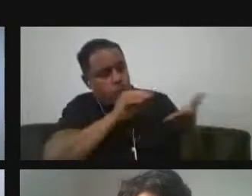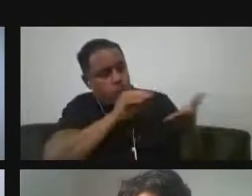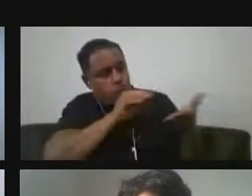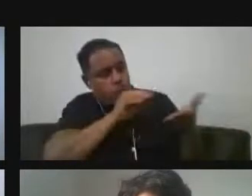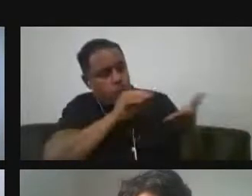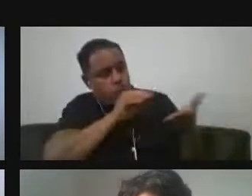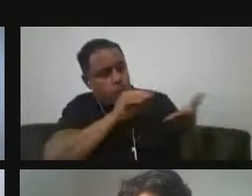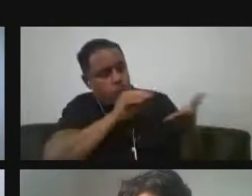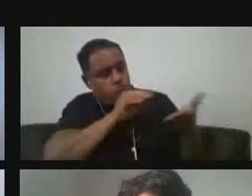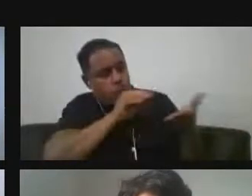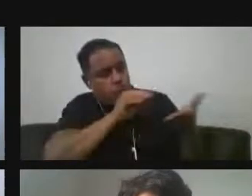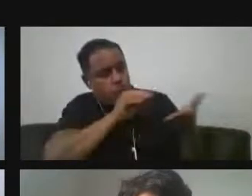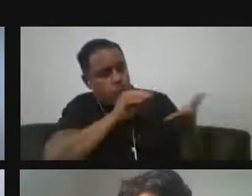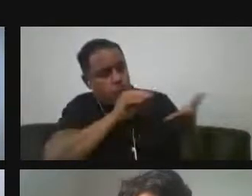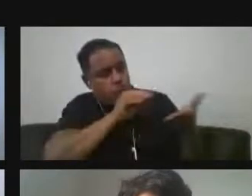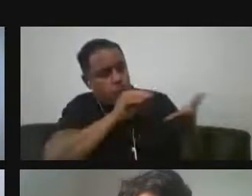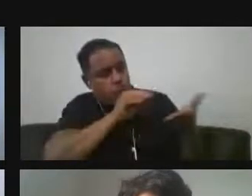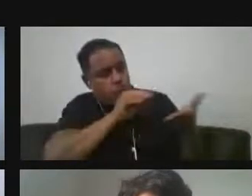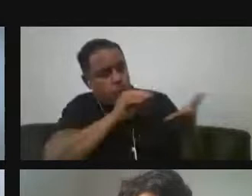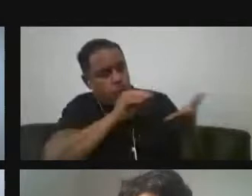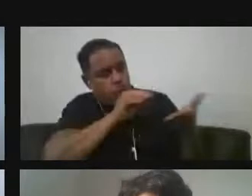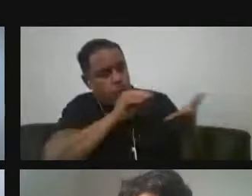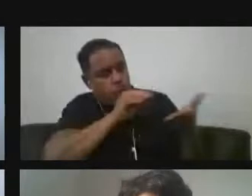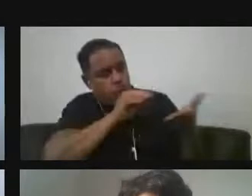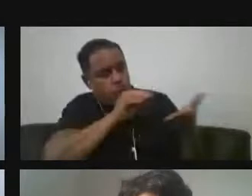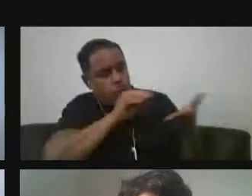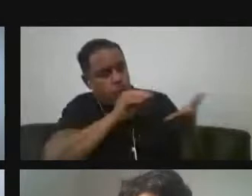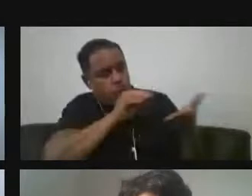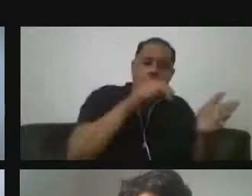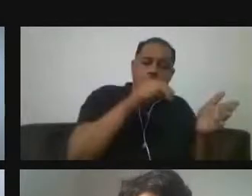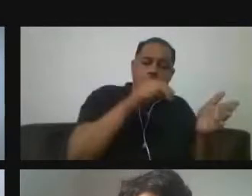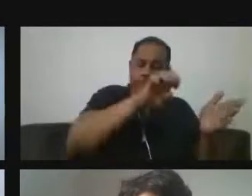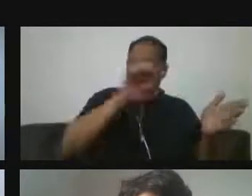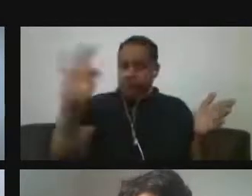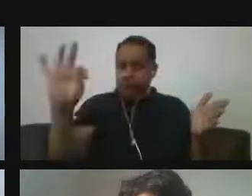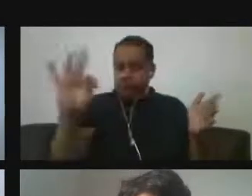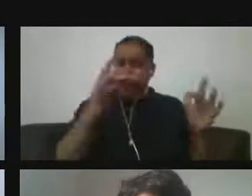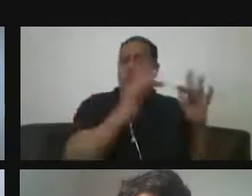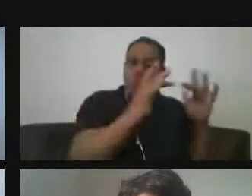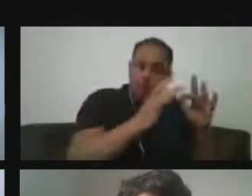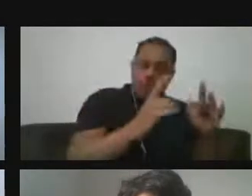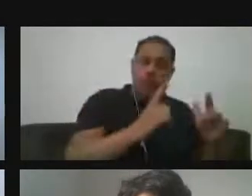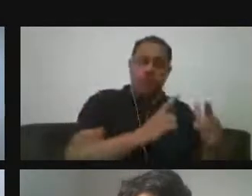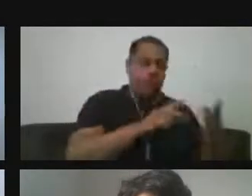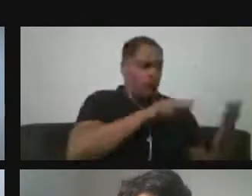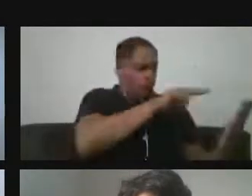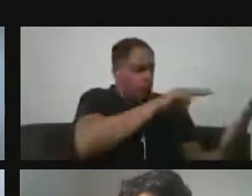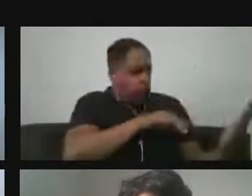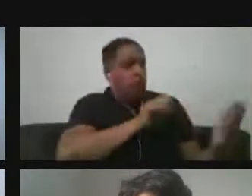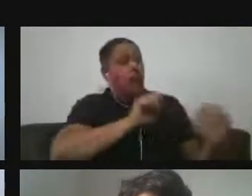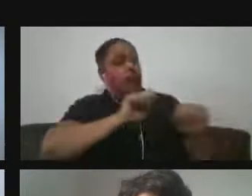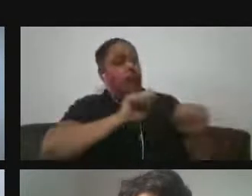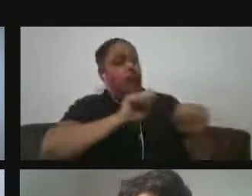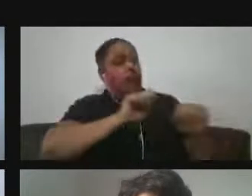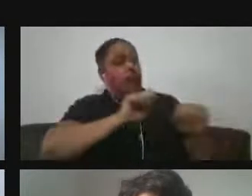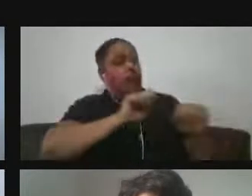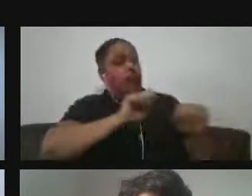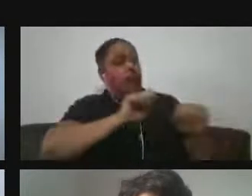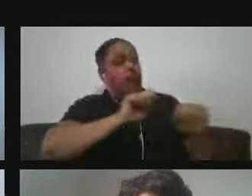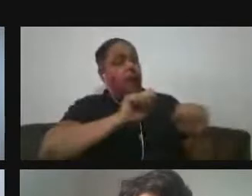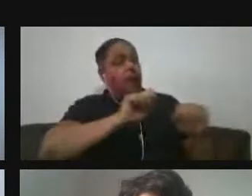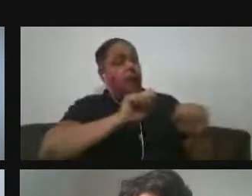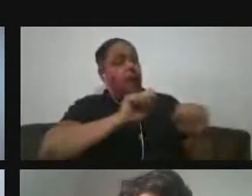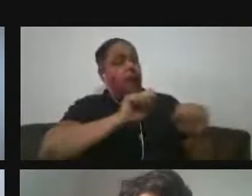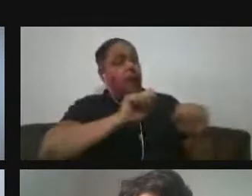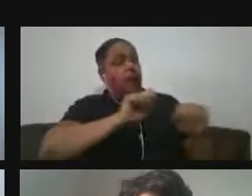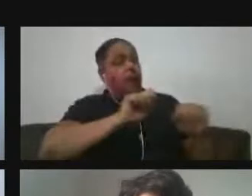obras do Nietzsche, isso fica bem claro a partir de alguns documentos, de algumas cartas, né, que o